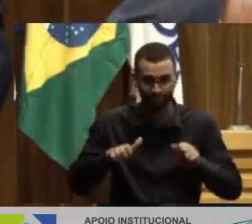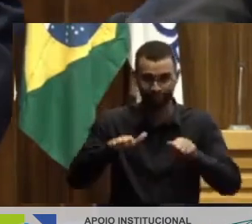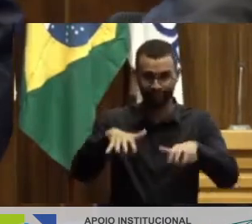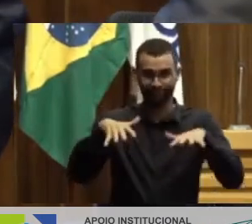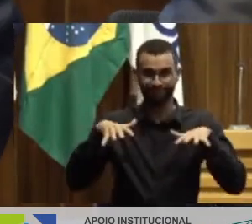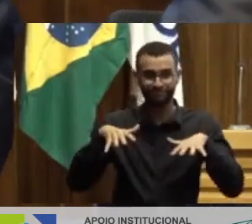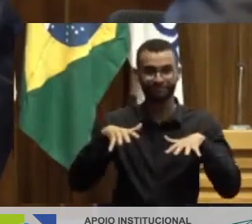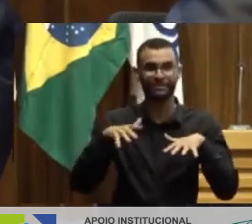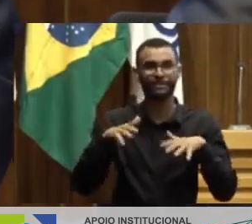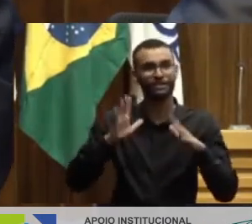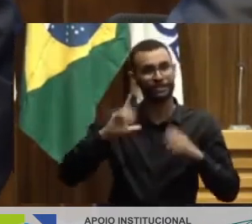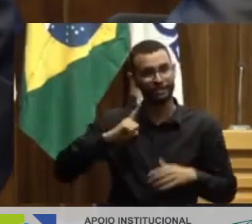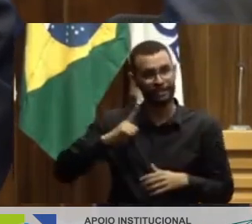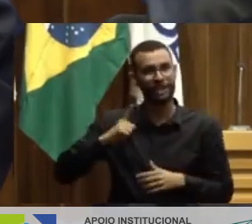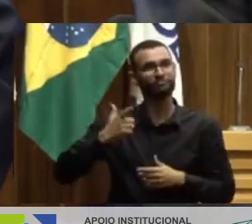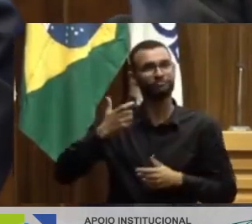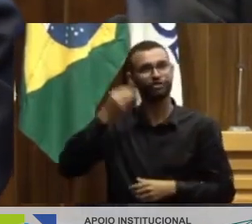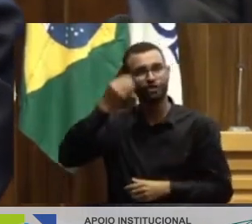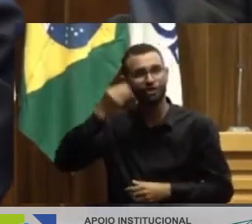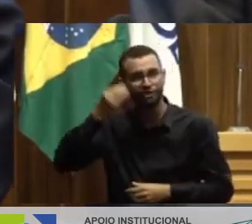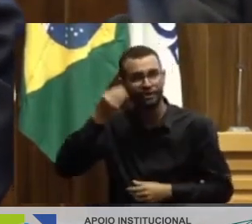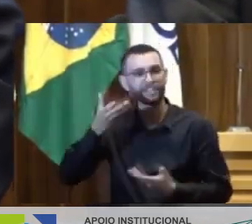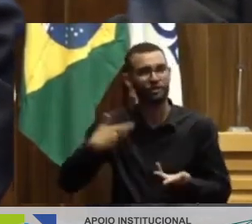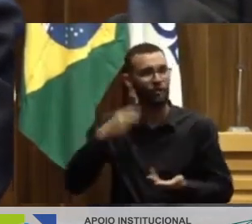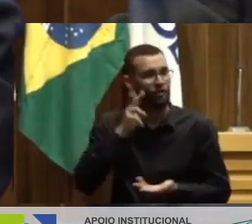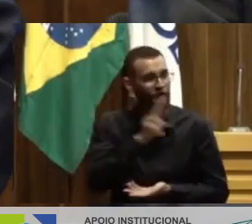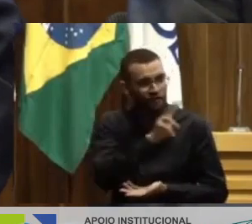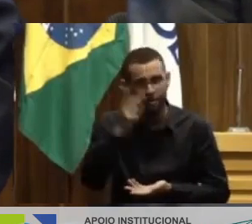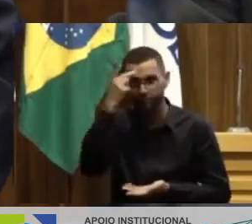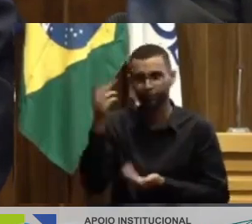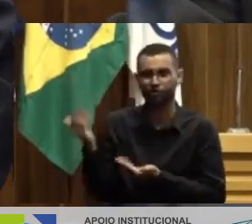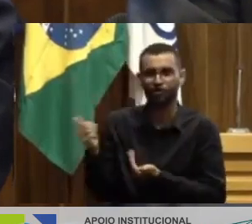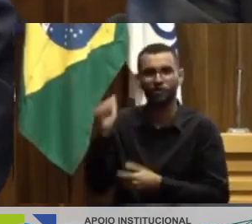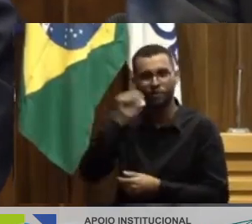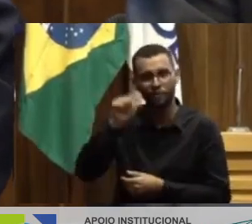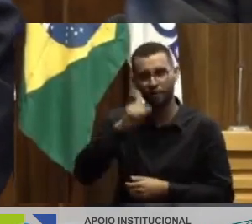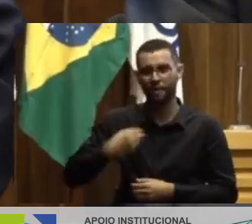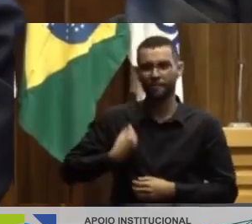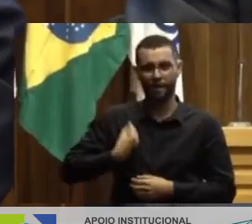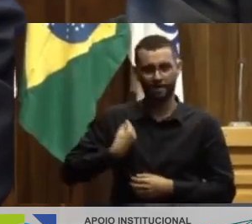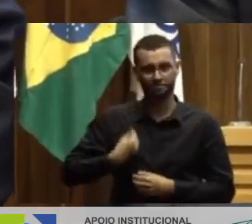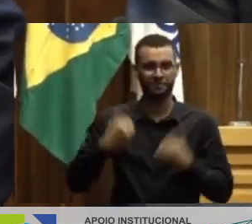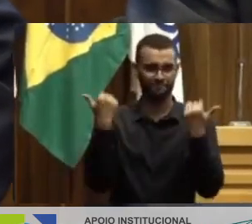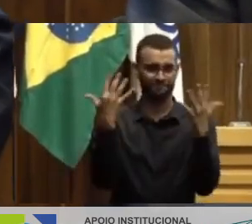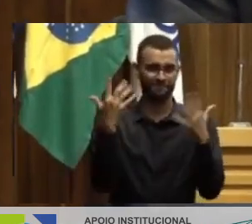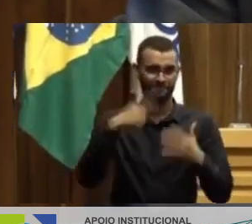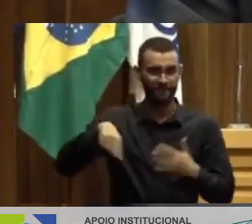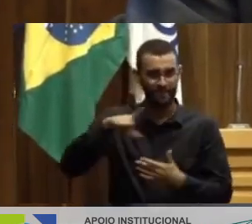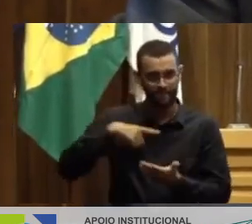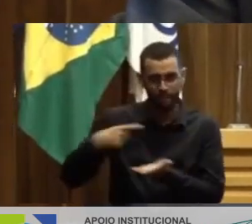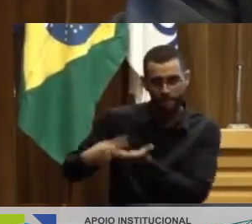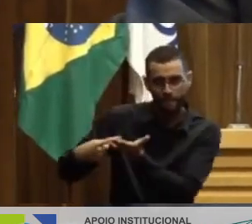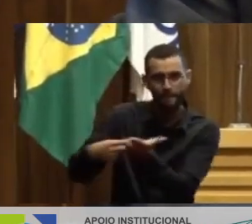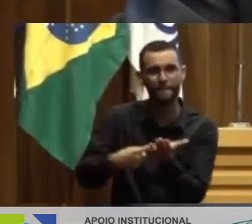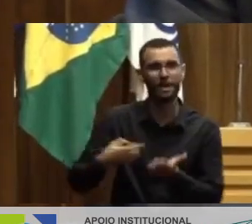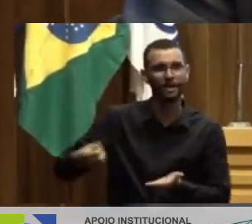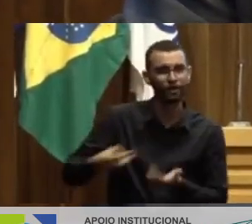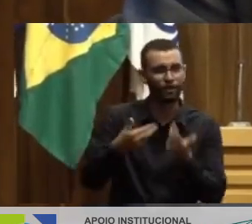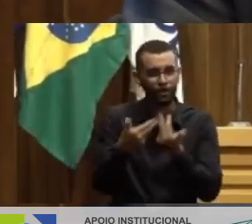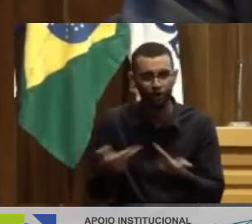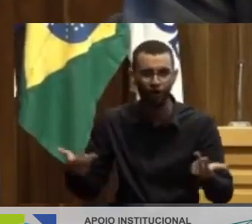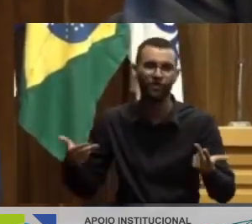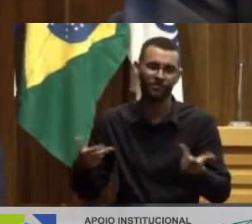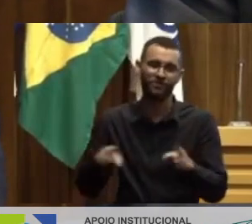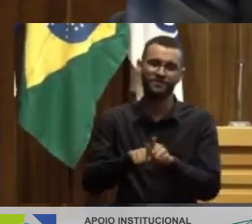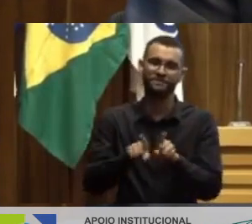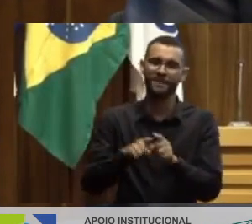essa eloquência. Então, é muito bom ver a juventude, as mulheres participando. Parabéns por ter essa agenda de inovação, essa agenda